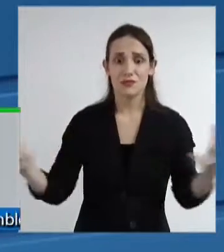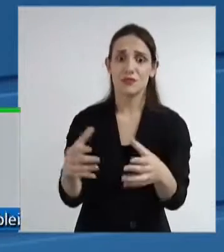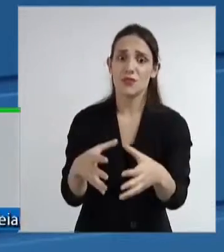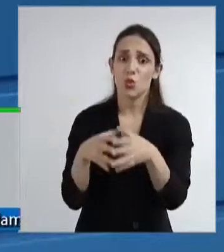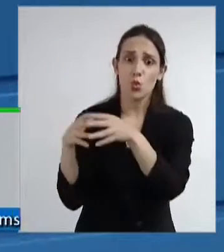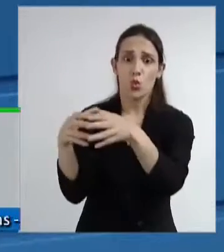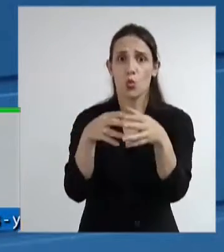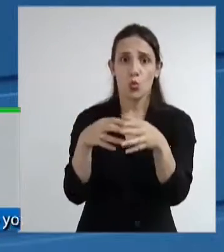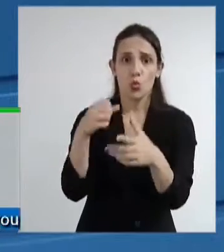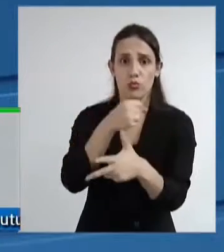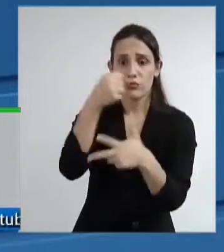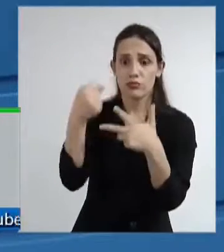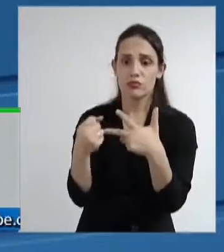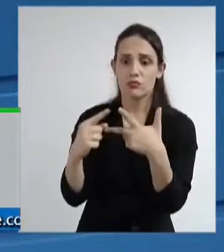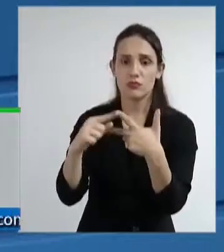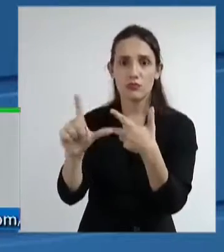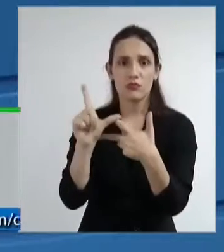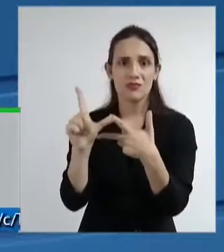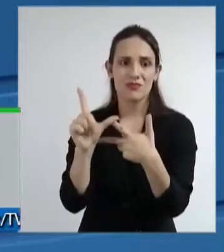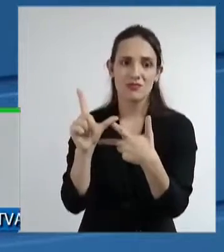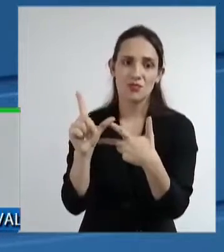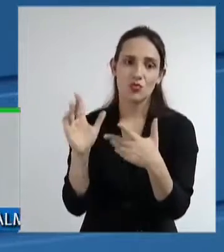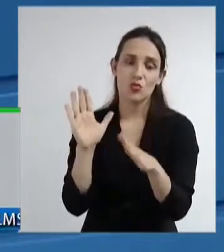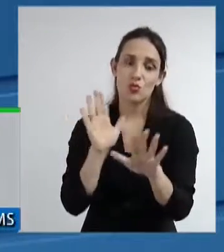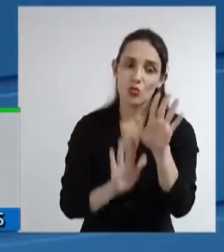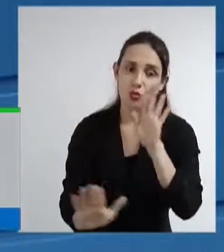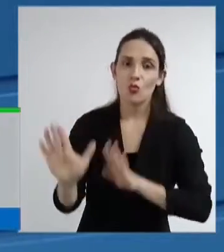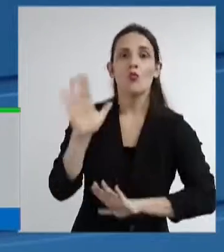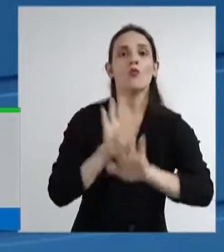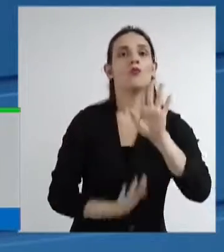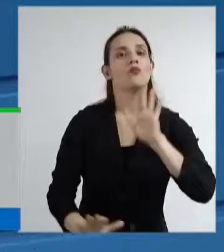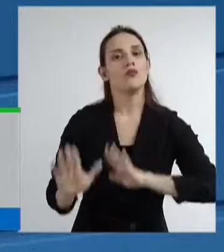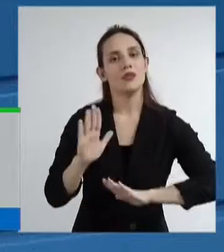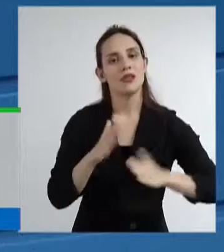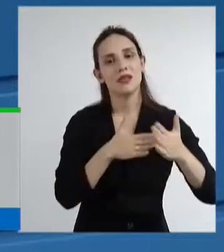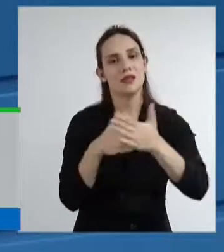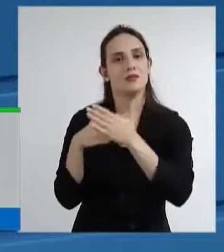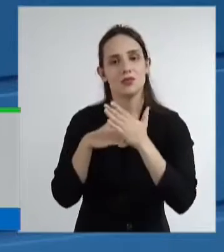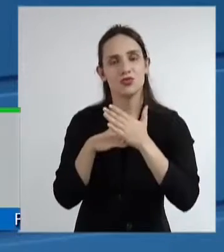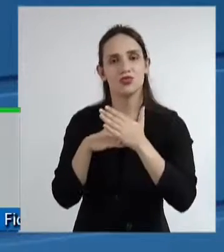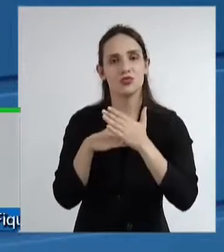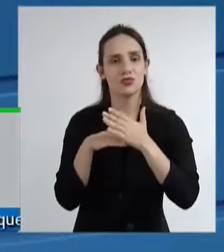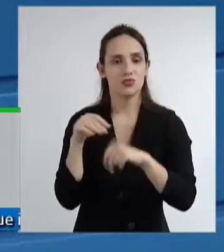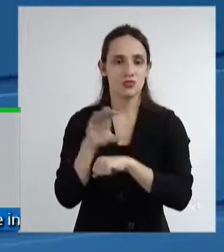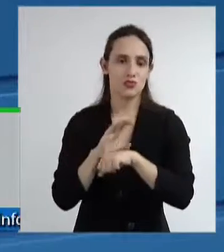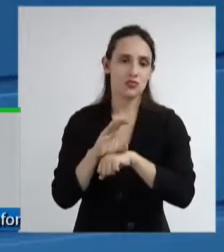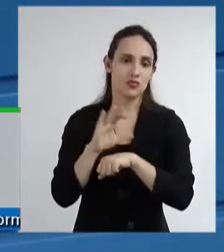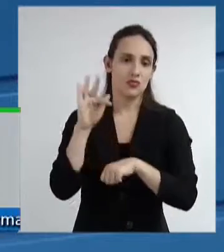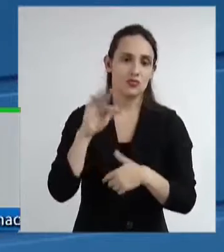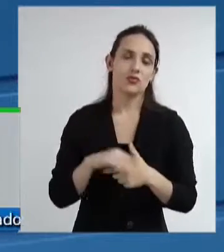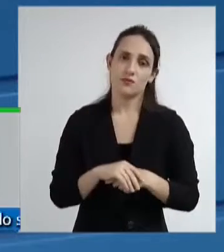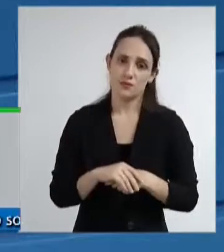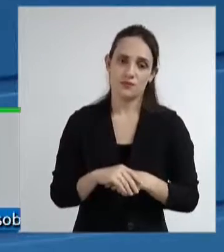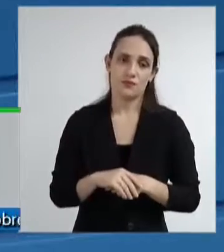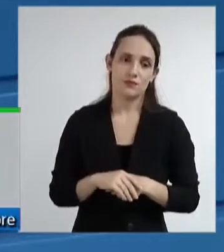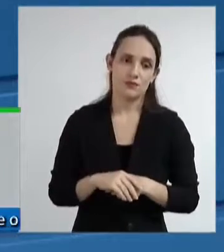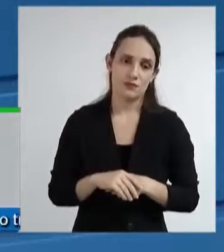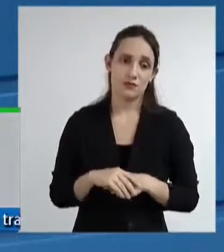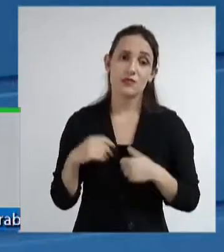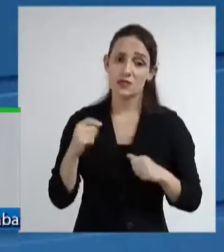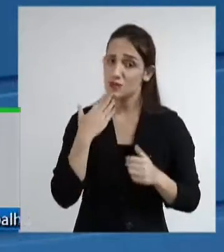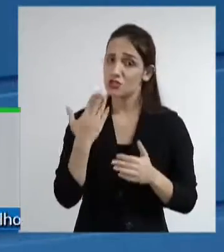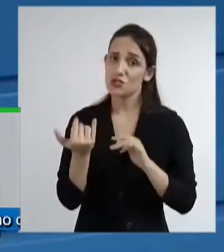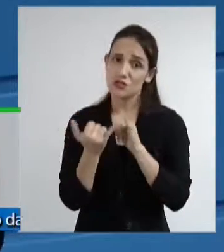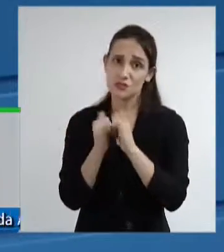forma de poder, inclusive extrapolamento dos limites constitucionais para isso, antes de que o ministro pudesse, inclusive, se